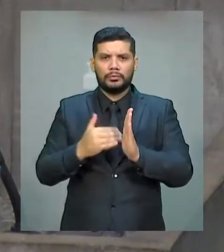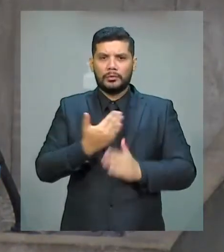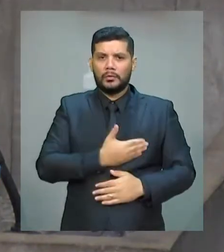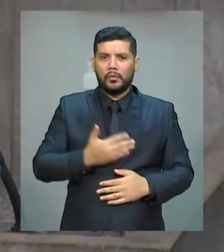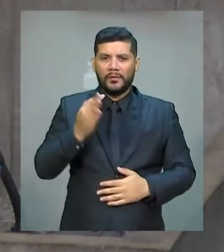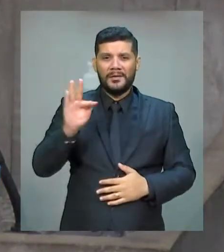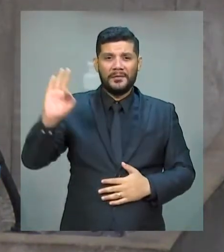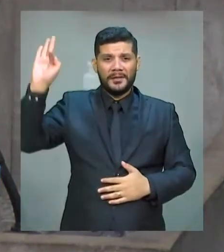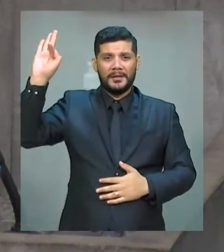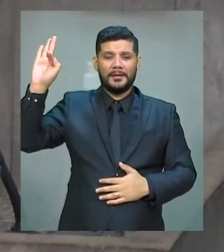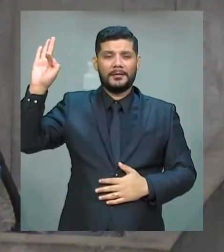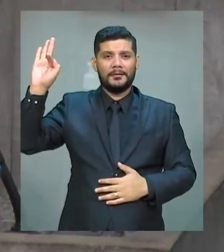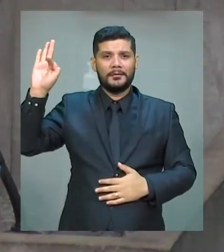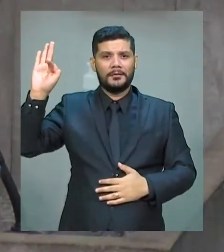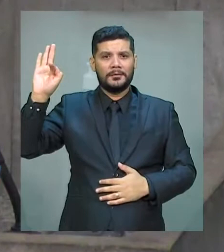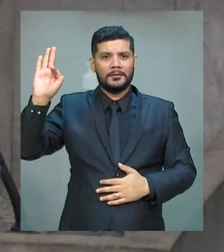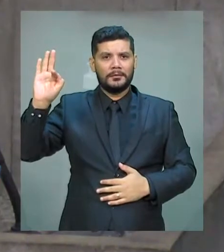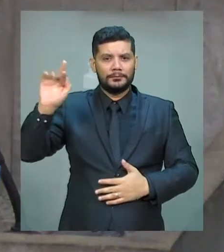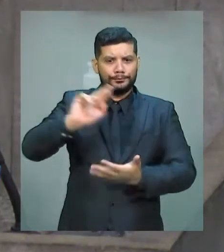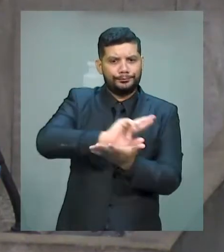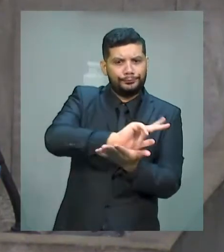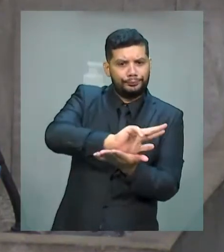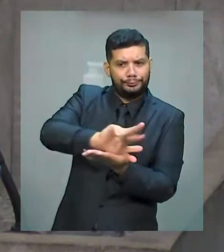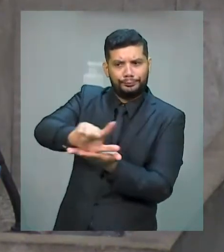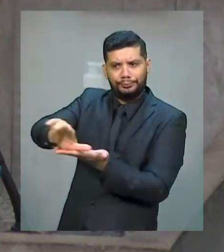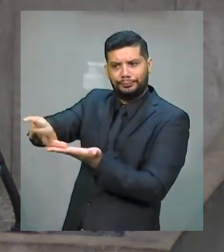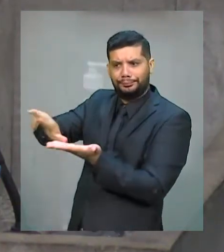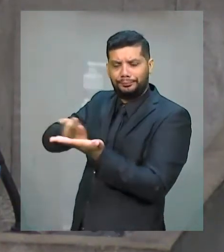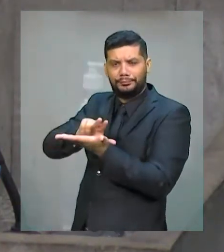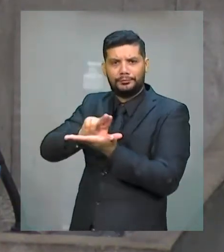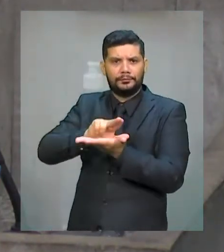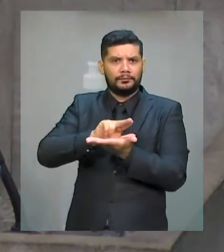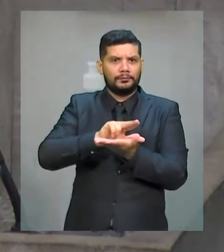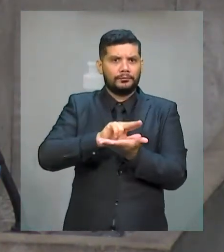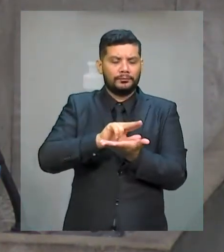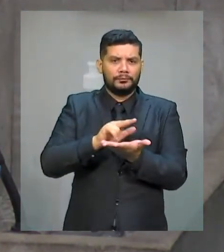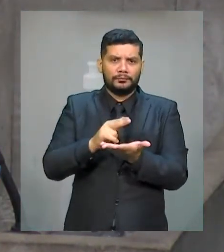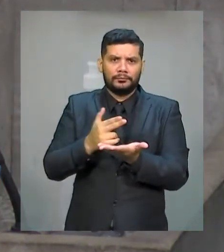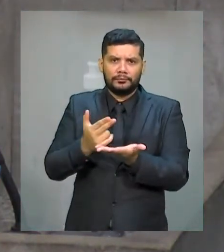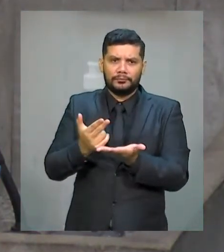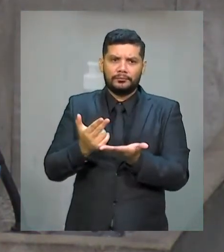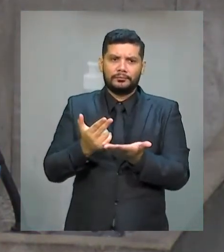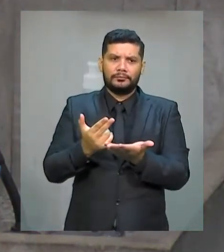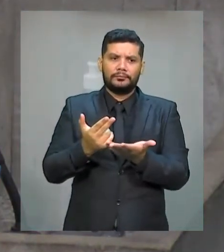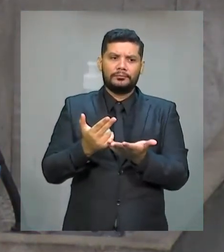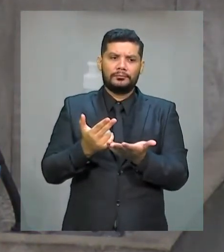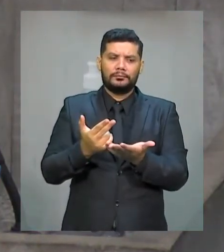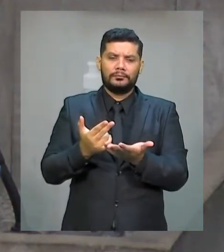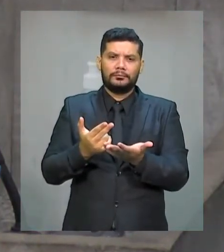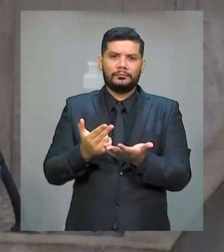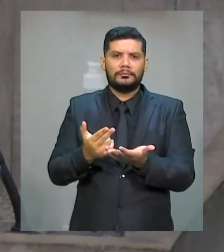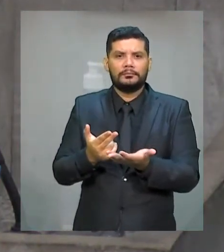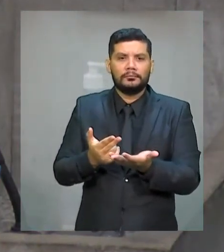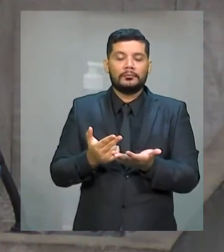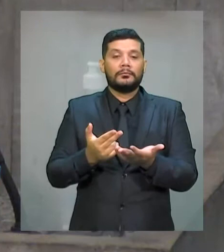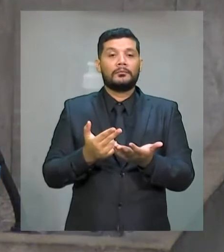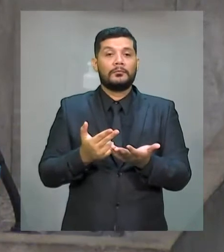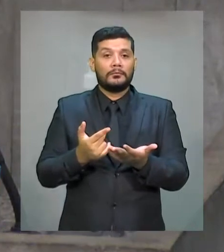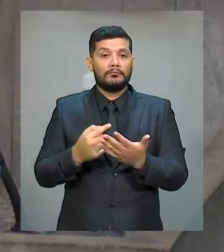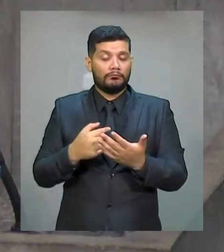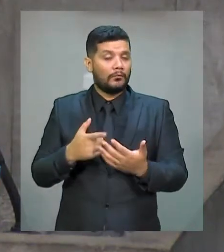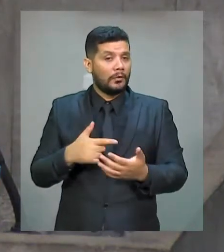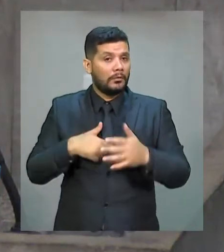federal, uma multiplicidade de personagens que apareceram e se faz desse jeito. E eu vou até